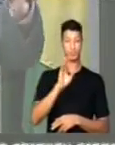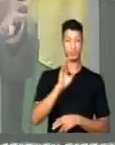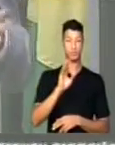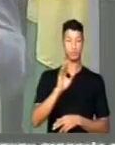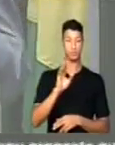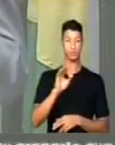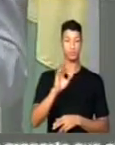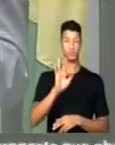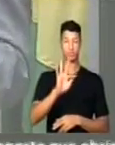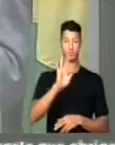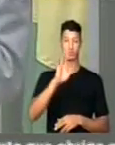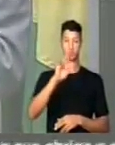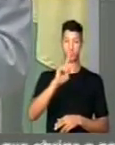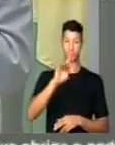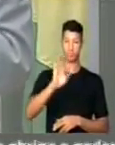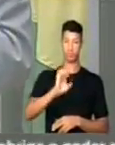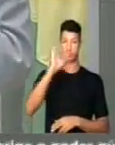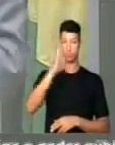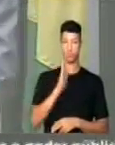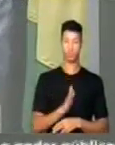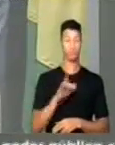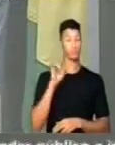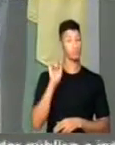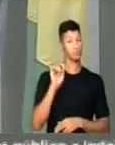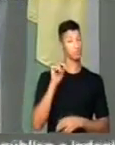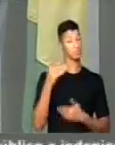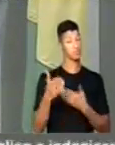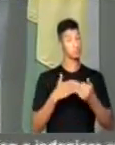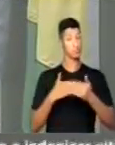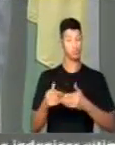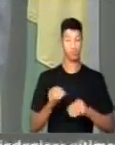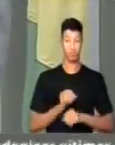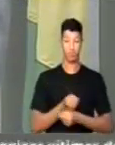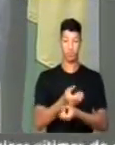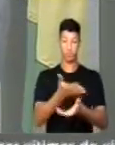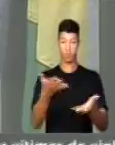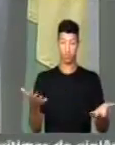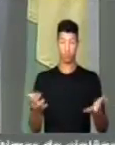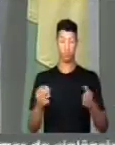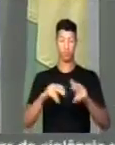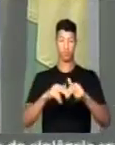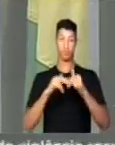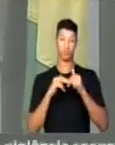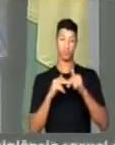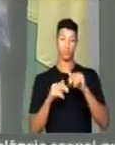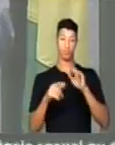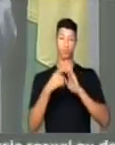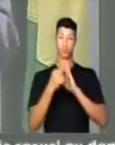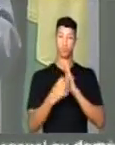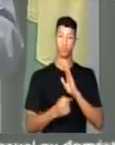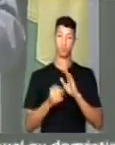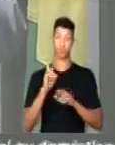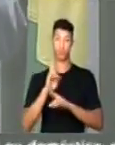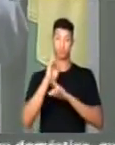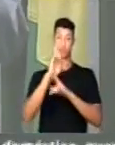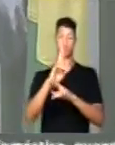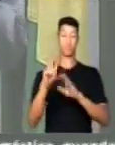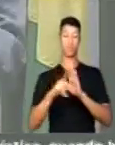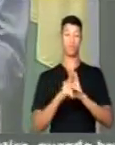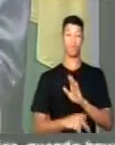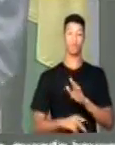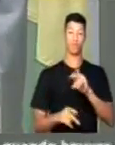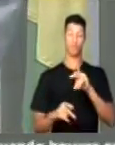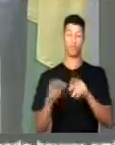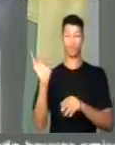52% do FPE do Brasil, que seja distribuído por um critério representativo